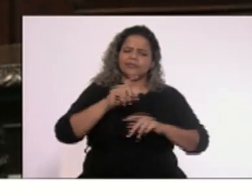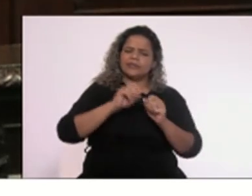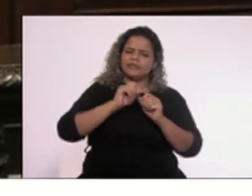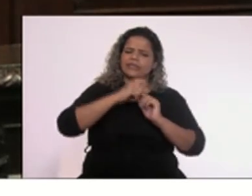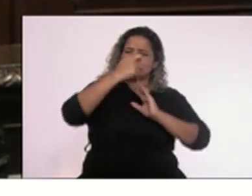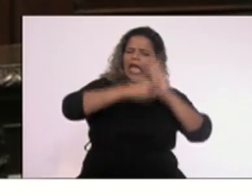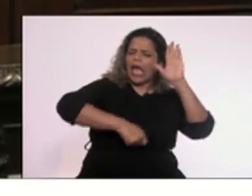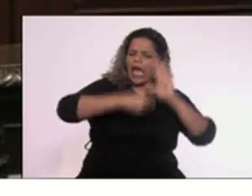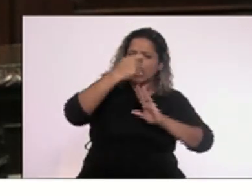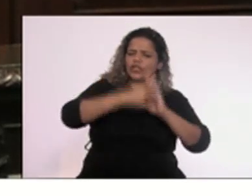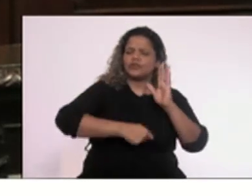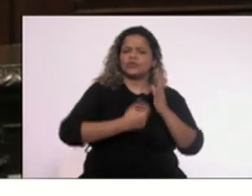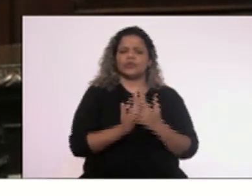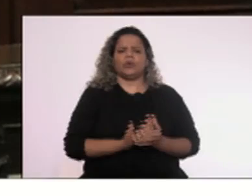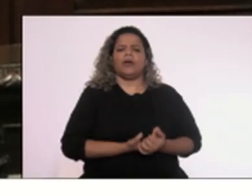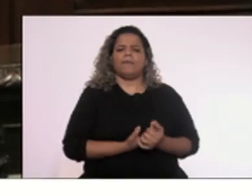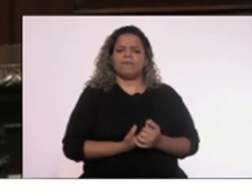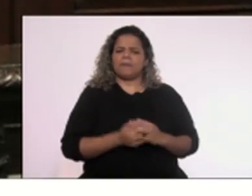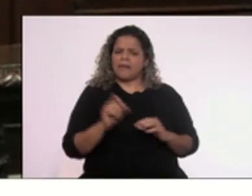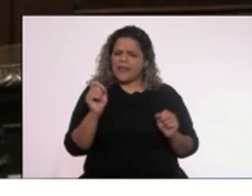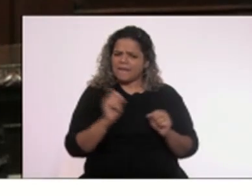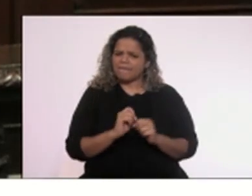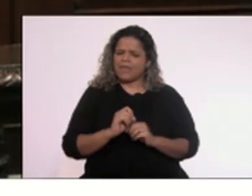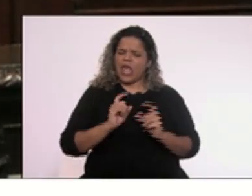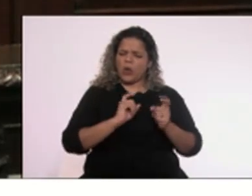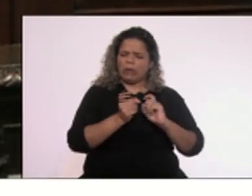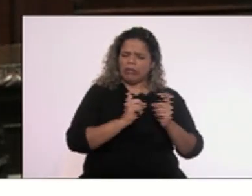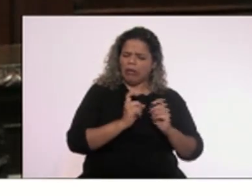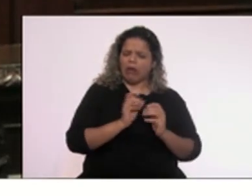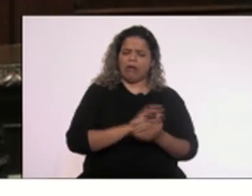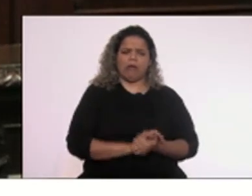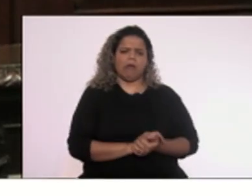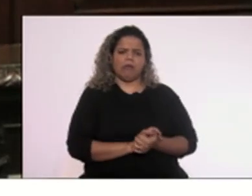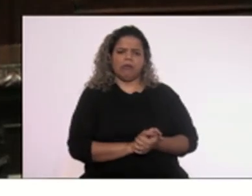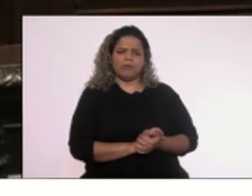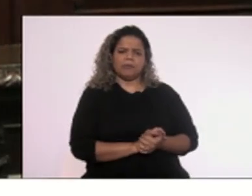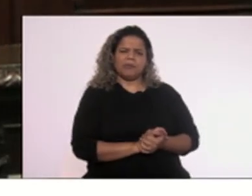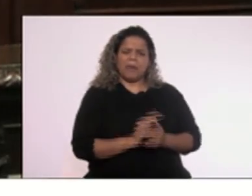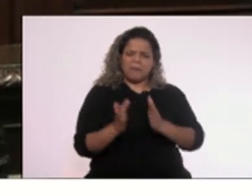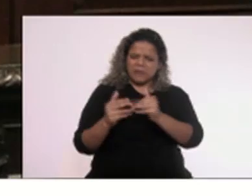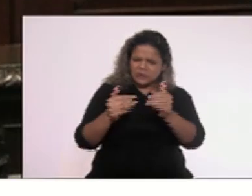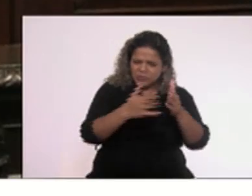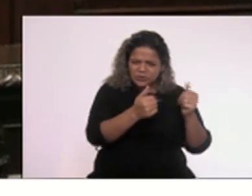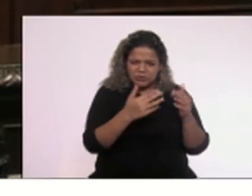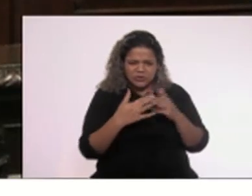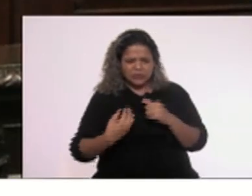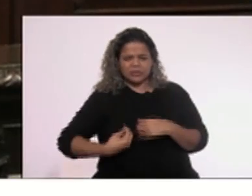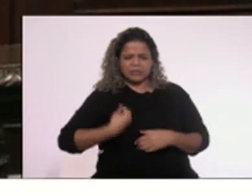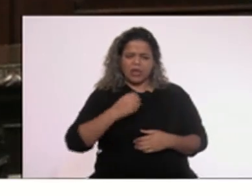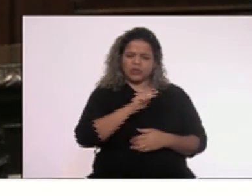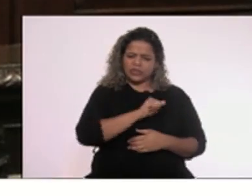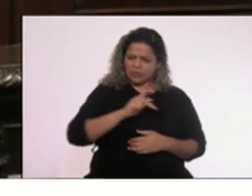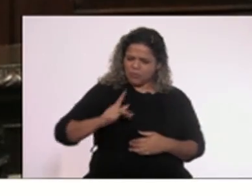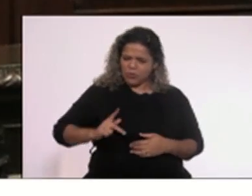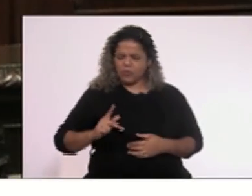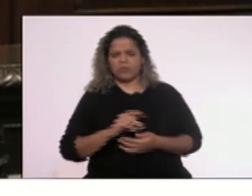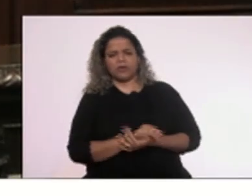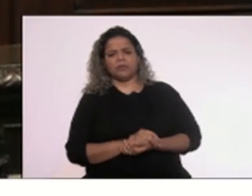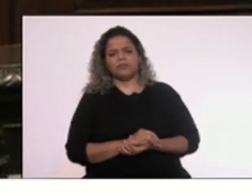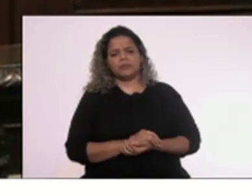de textos, realização de reuniões, solicitação e participação em audiências